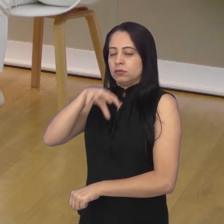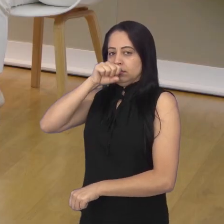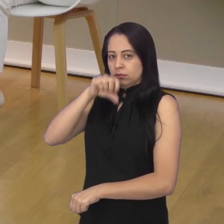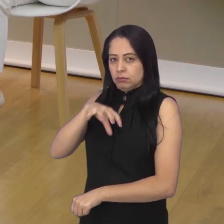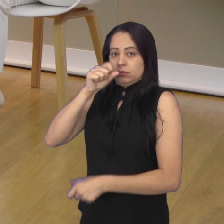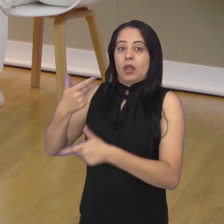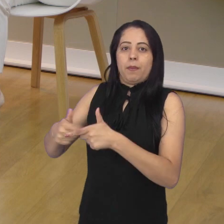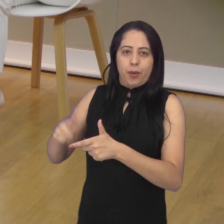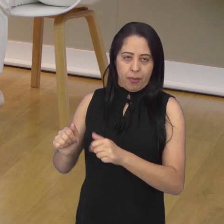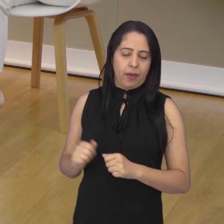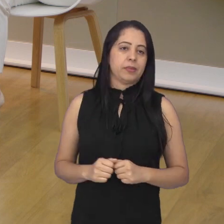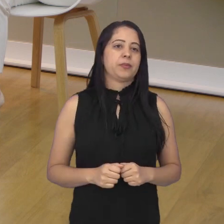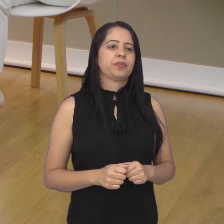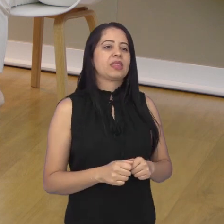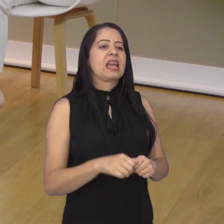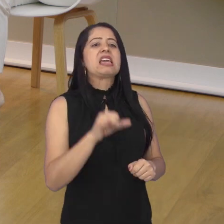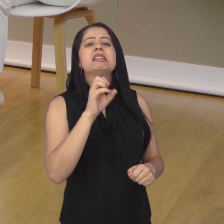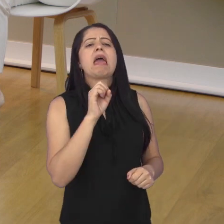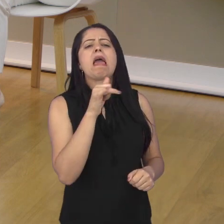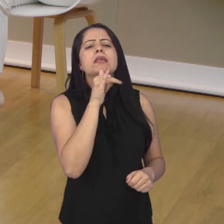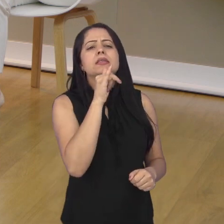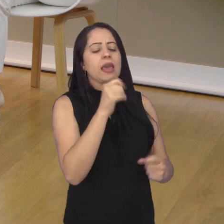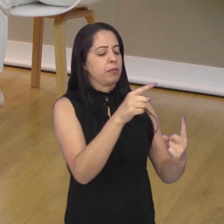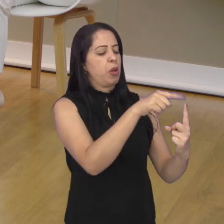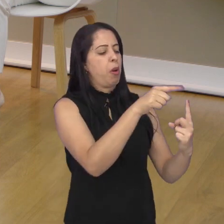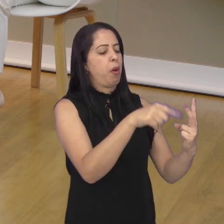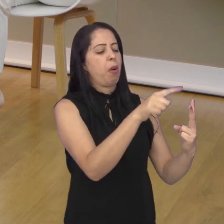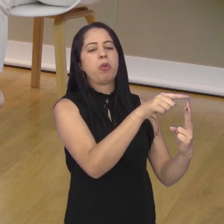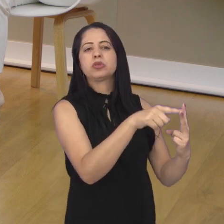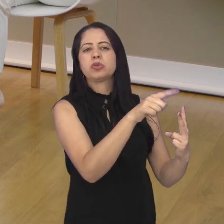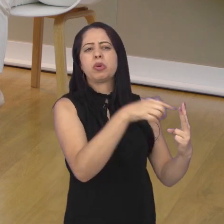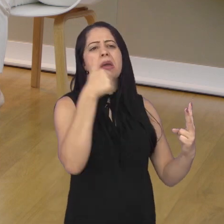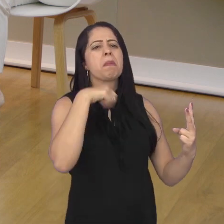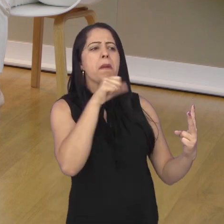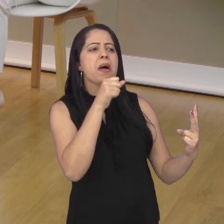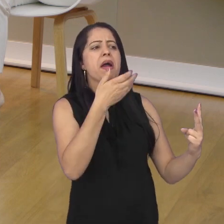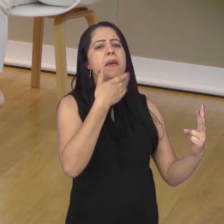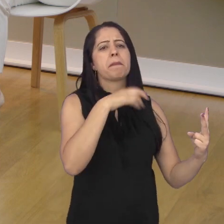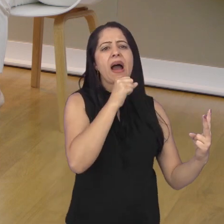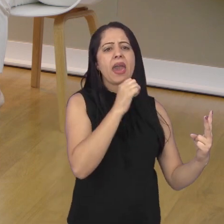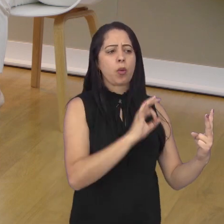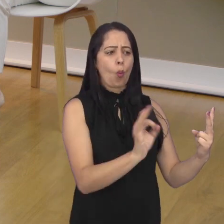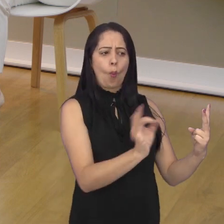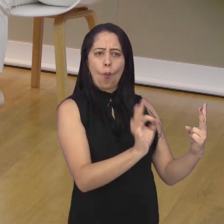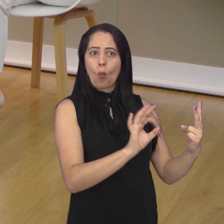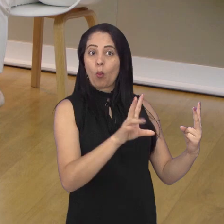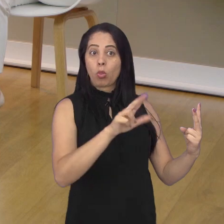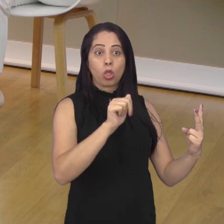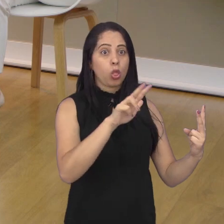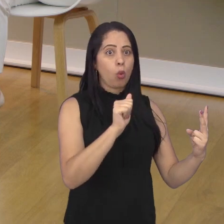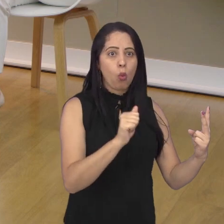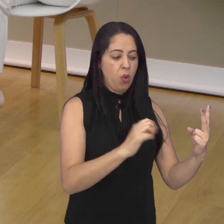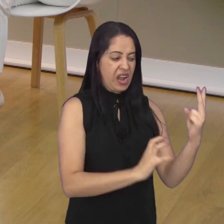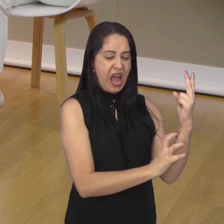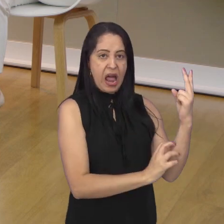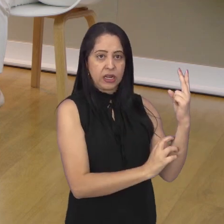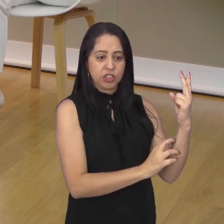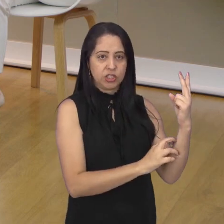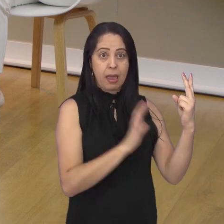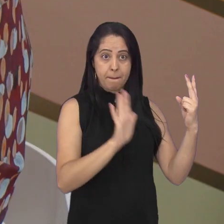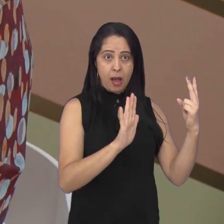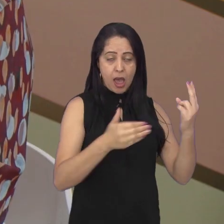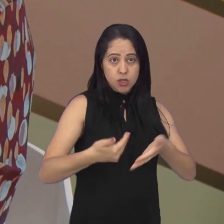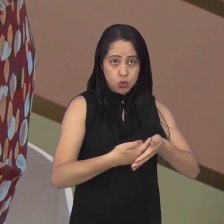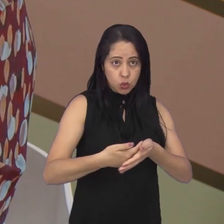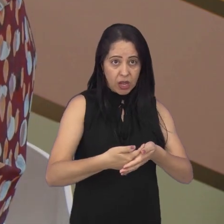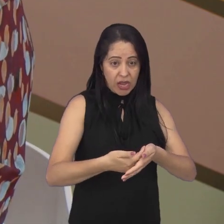de repente, o pai e a mãe, nenhum dos dois teve alergia na infância ou nunca tiveram alergia e a criança, o bebê nascer com alergia? Pode. E aí